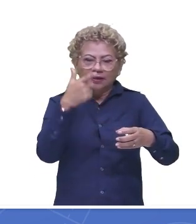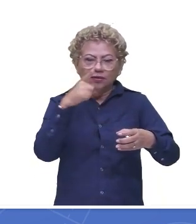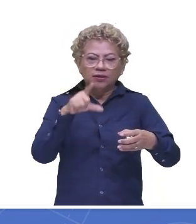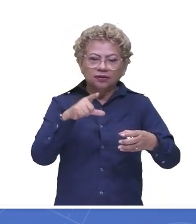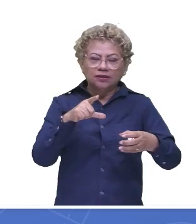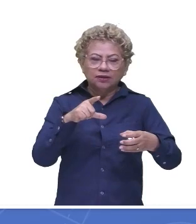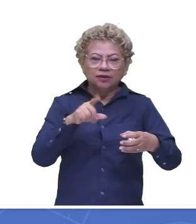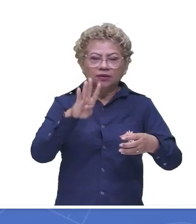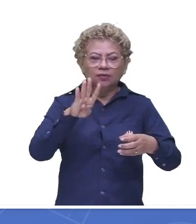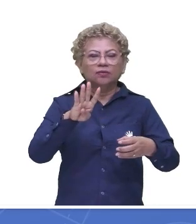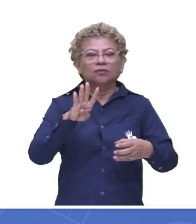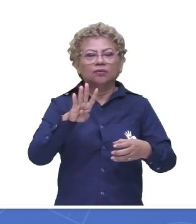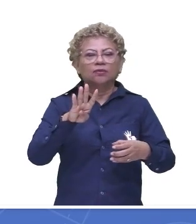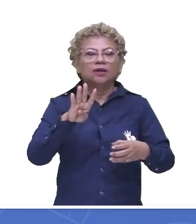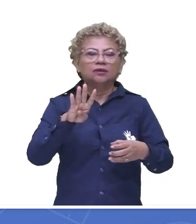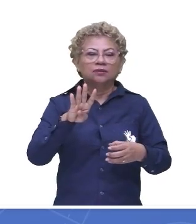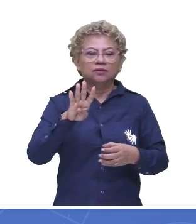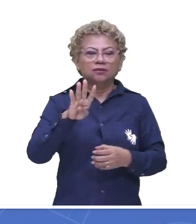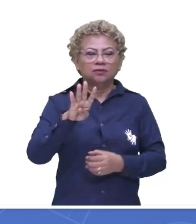ver ali, olha.